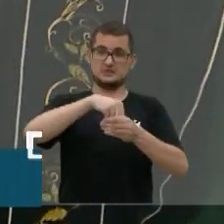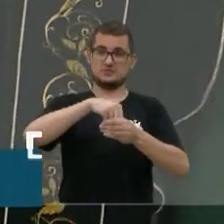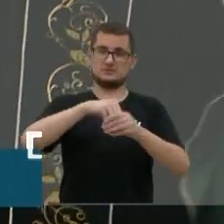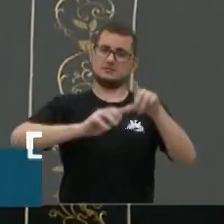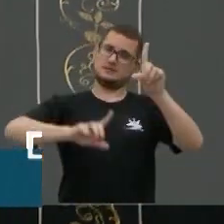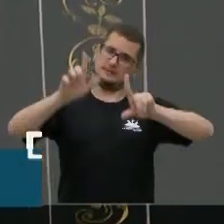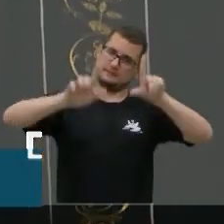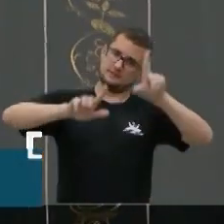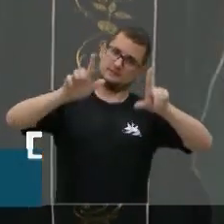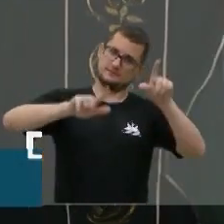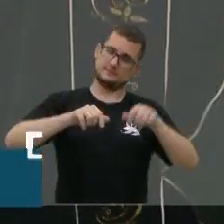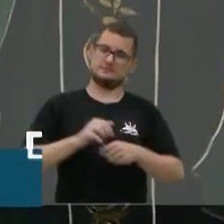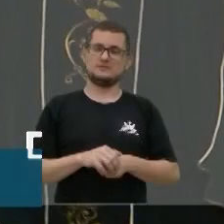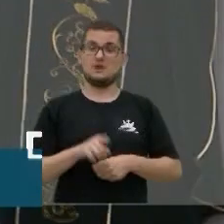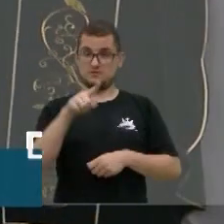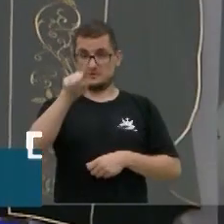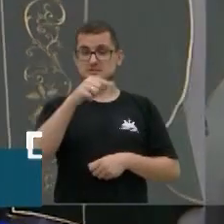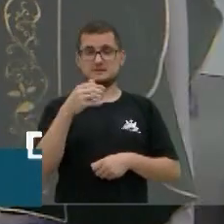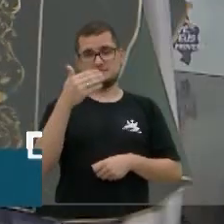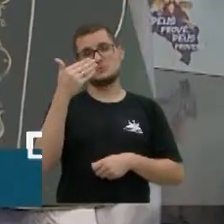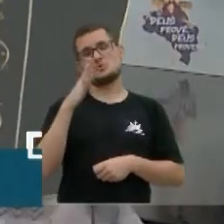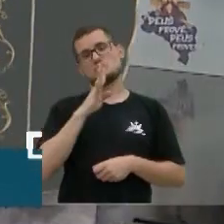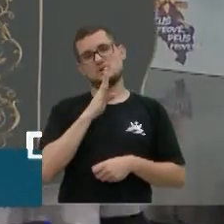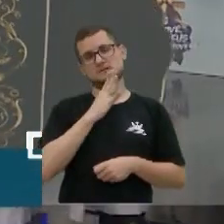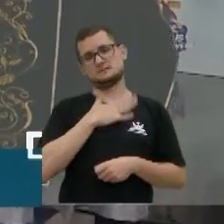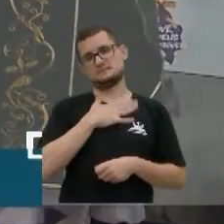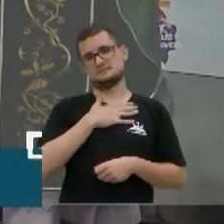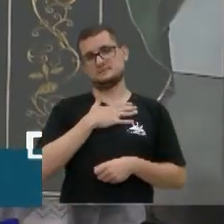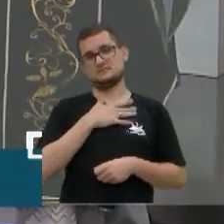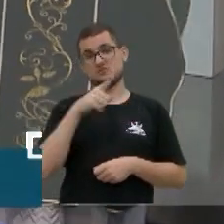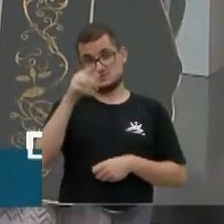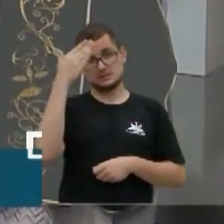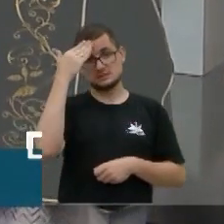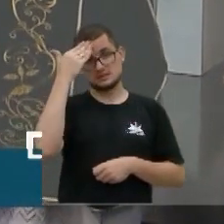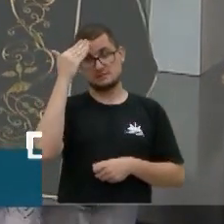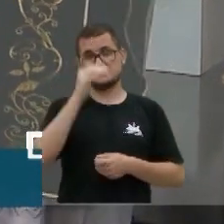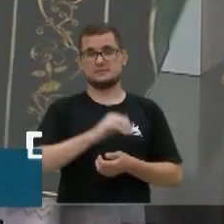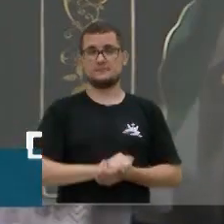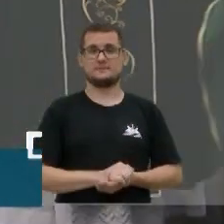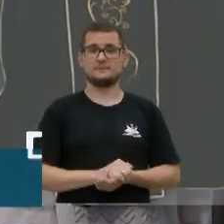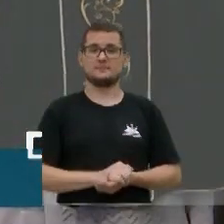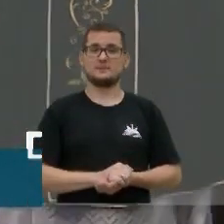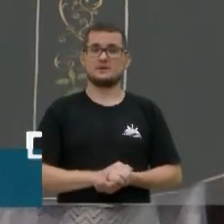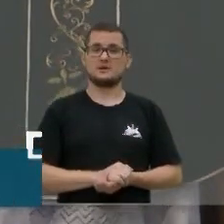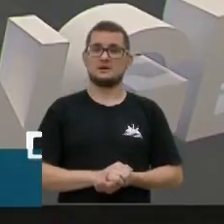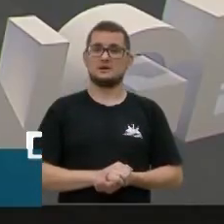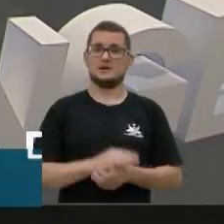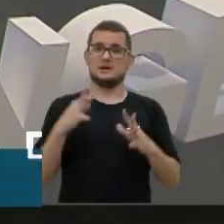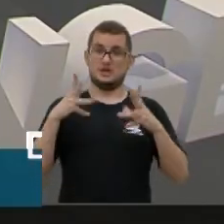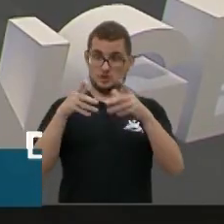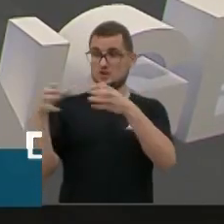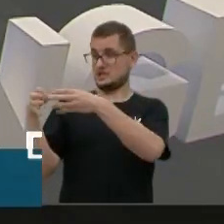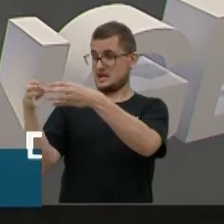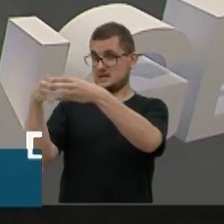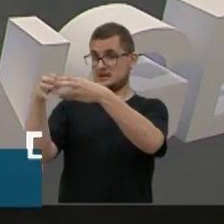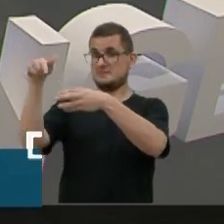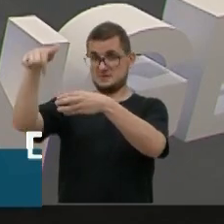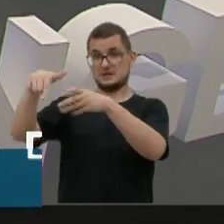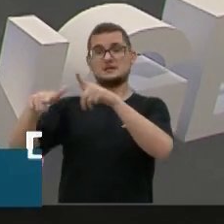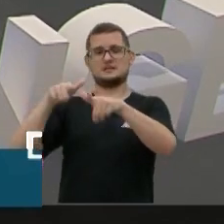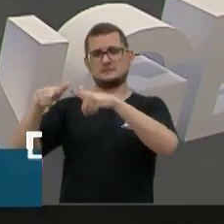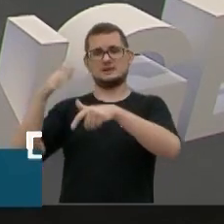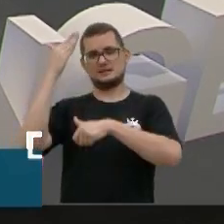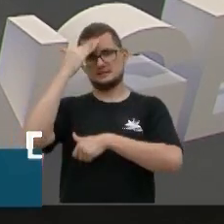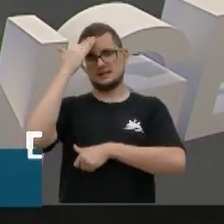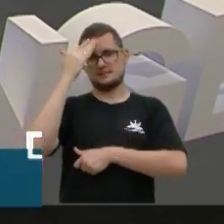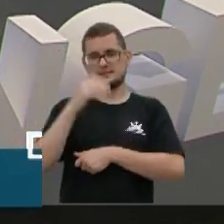de comunicação. Você me conhece, você sabe disso, e toda essa equipe aqui sabe disso.